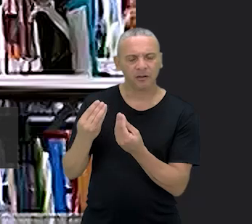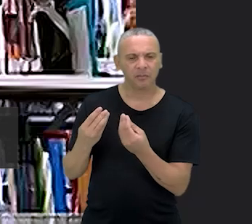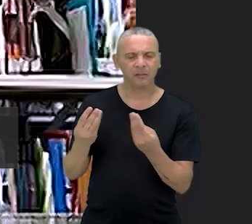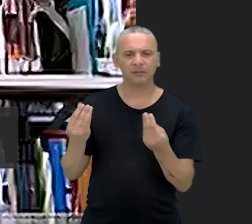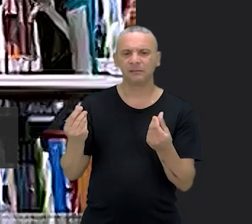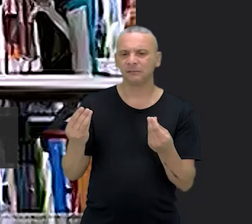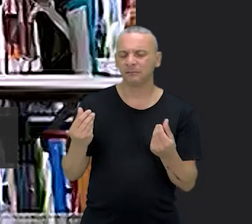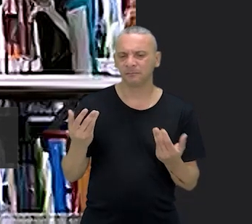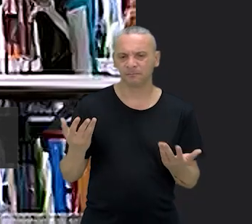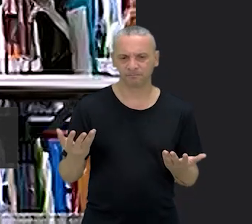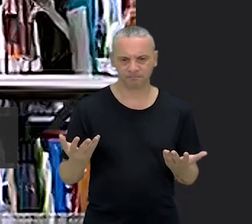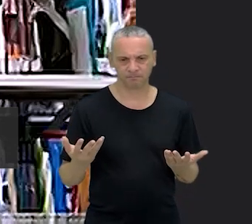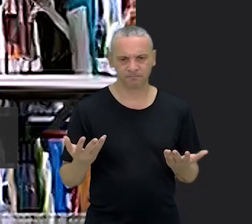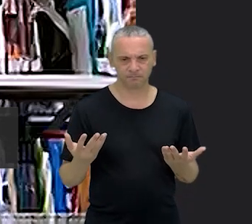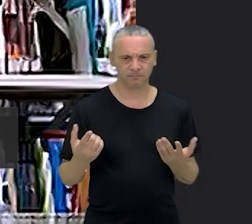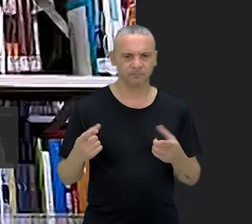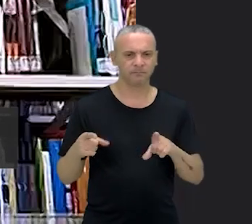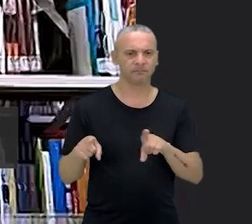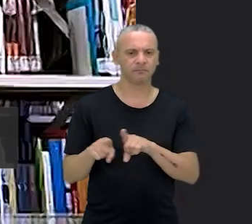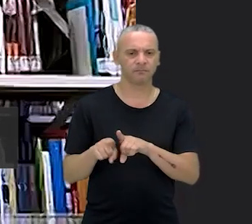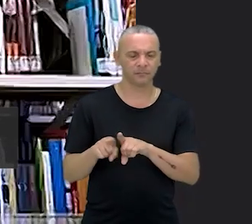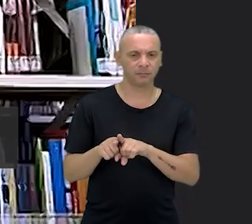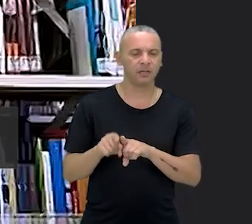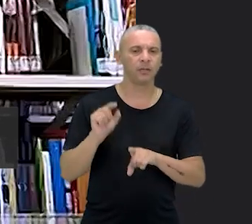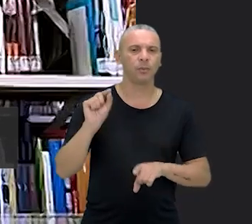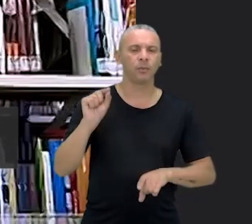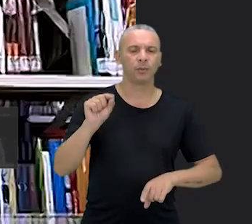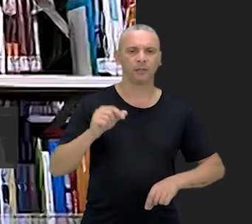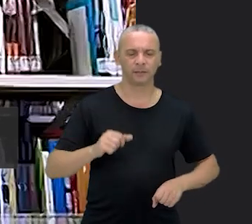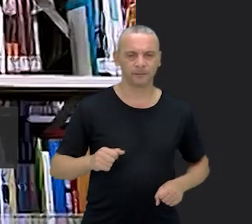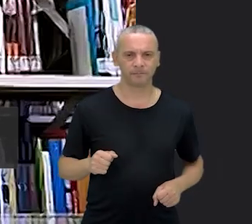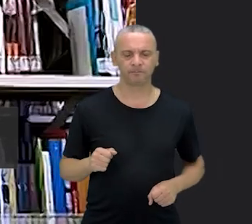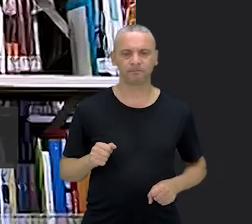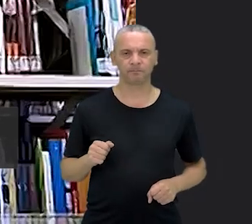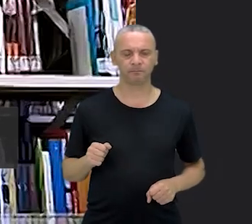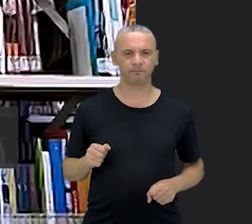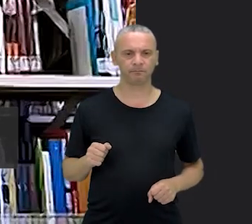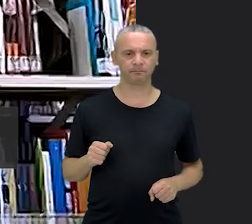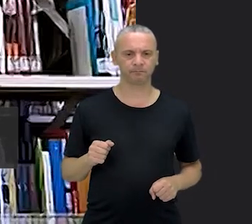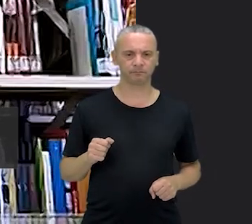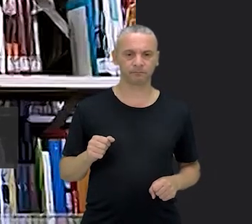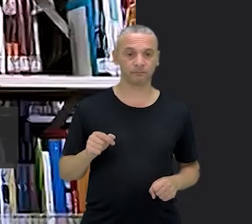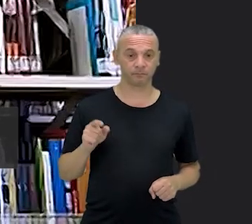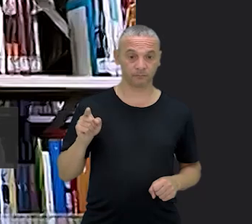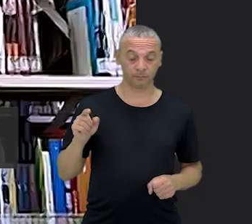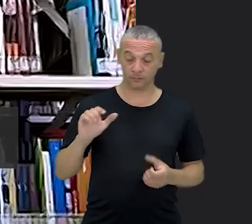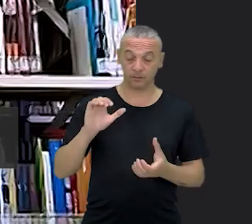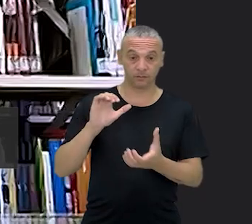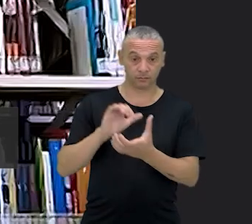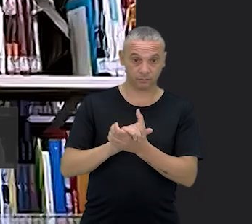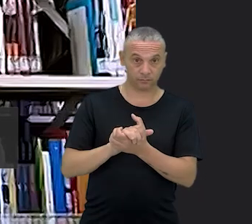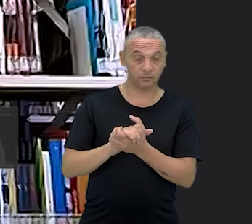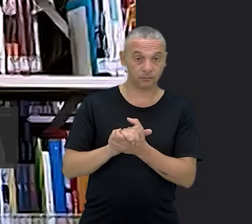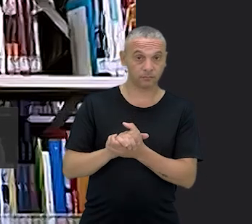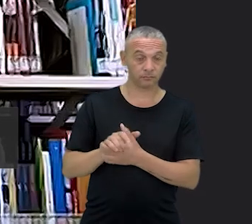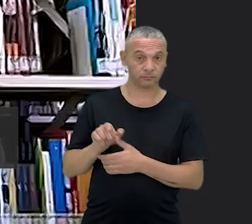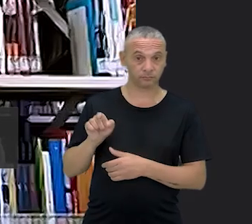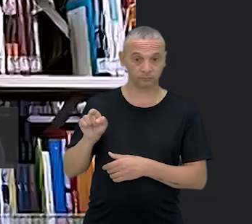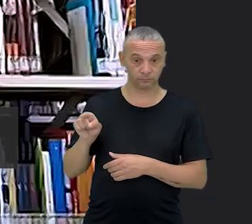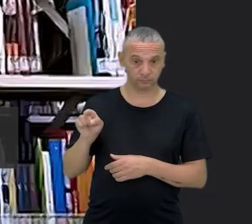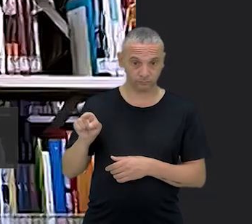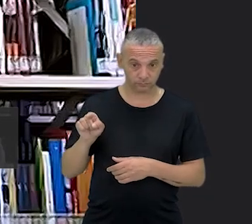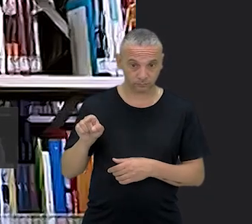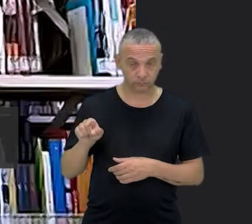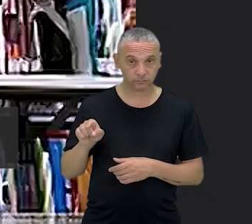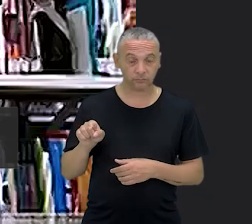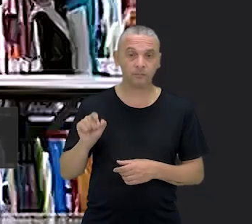né? E o interessante é que o casamento, o